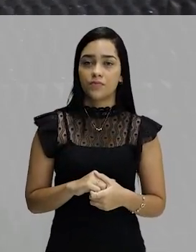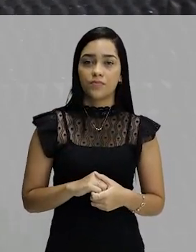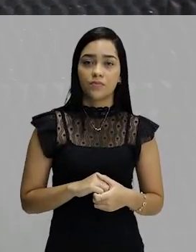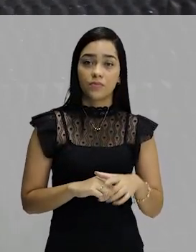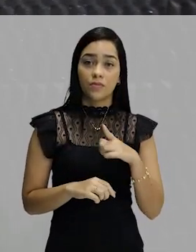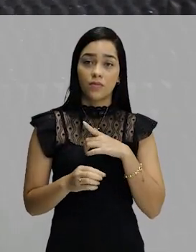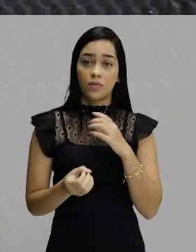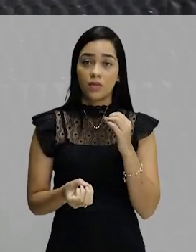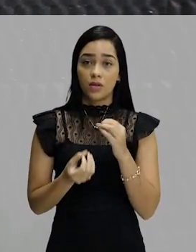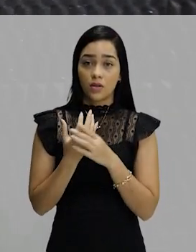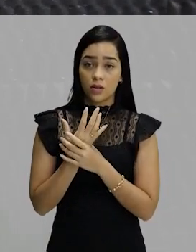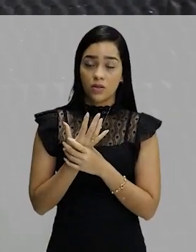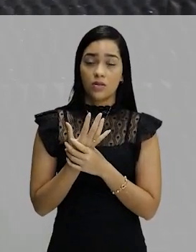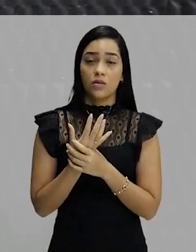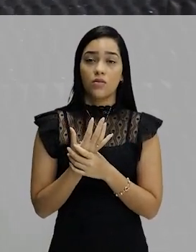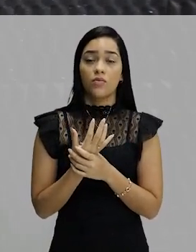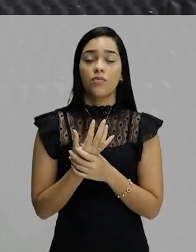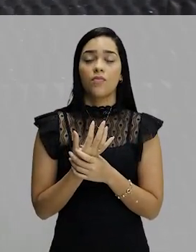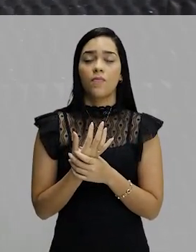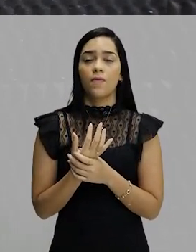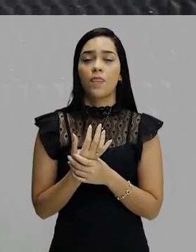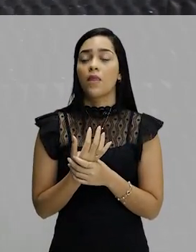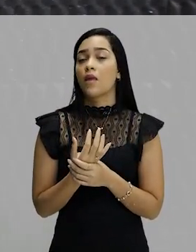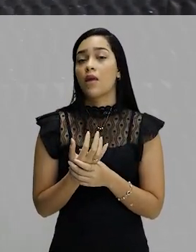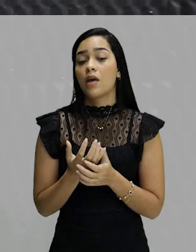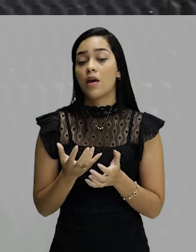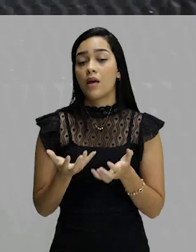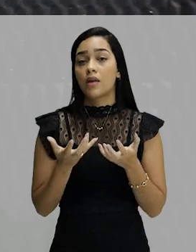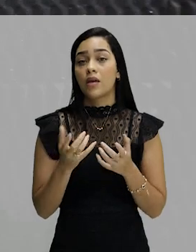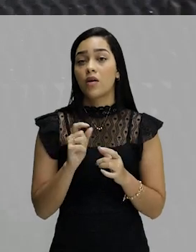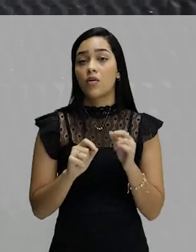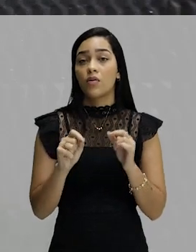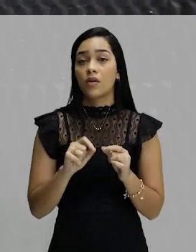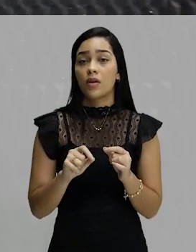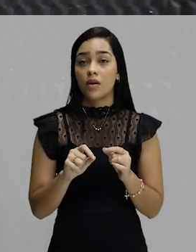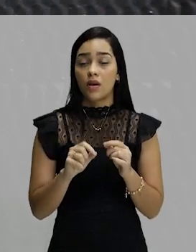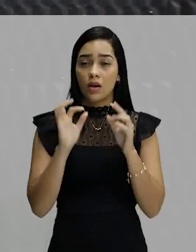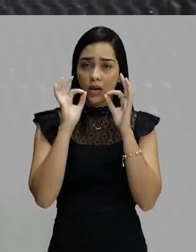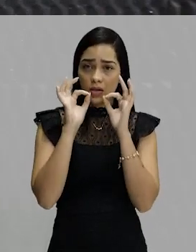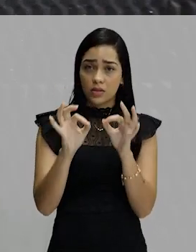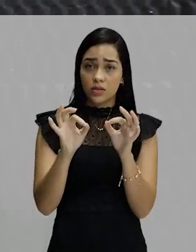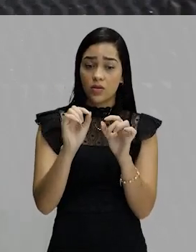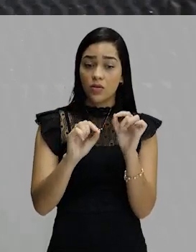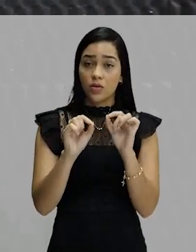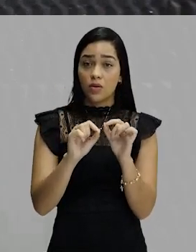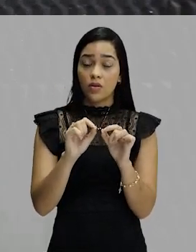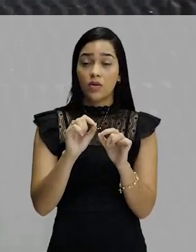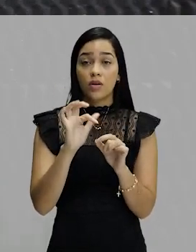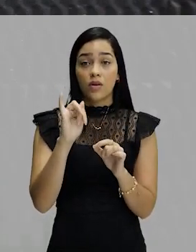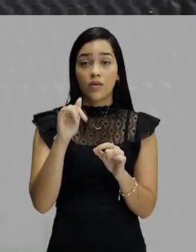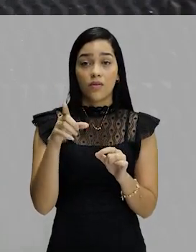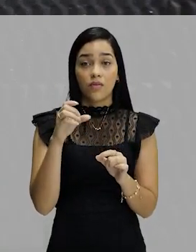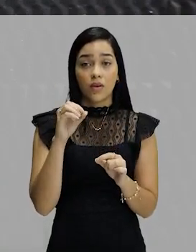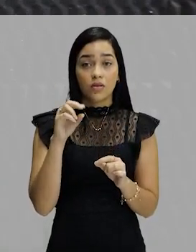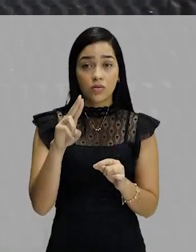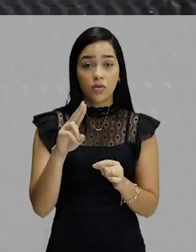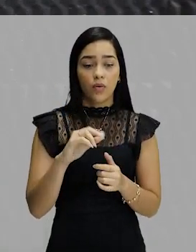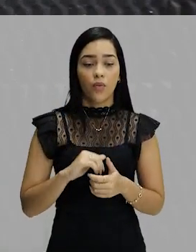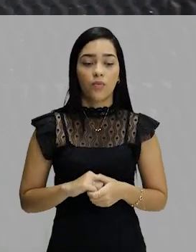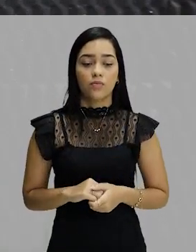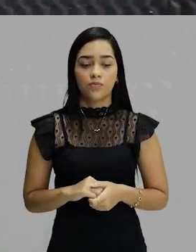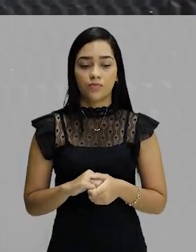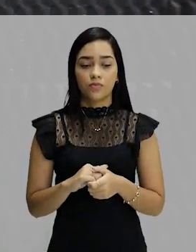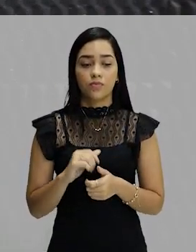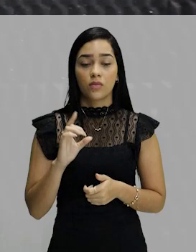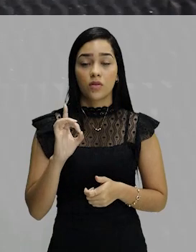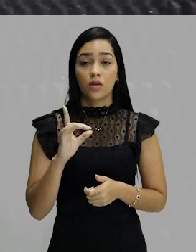formar programação fixando. Aí a questão, o que a gente tem que chamar a atenção é na hora que ele fixou um elemento. Quando ele fixou,